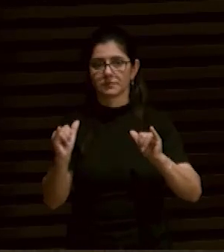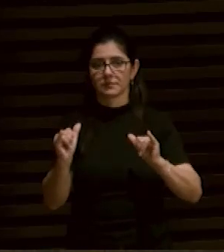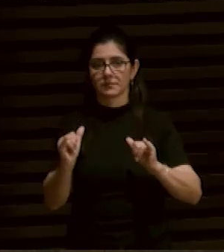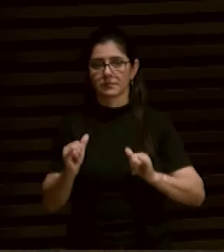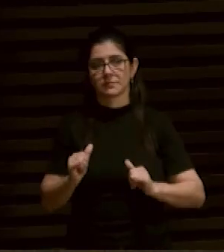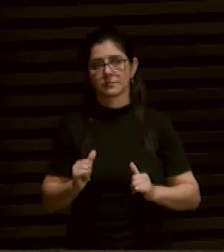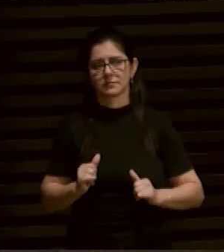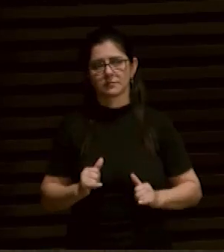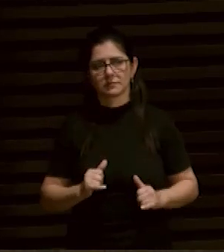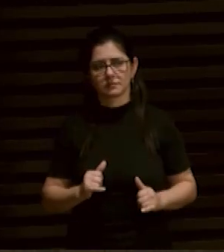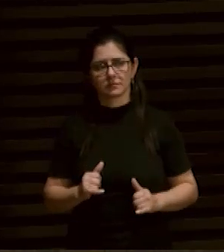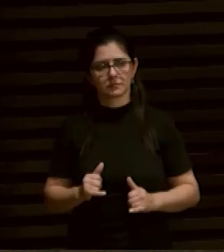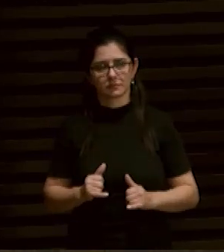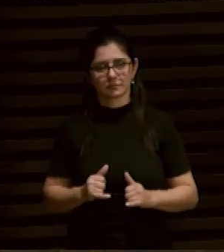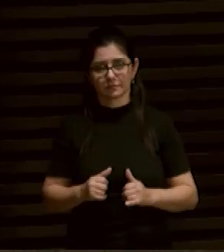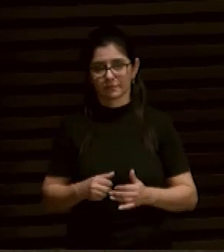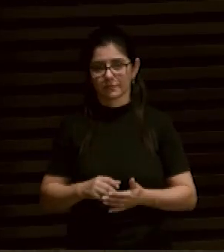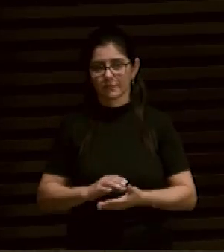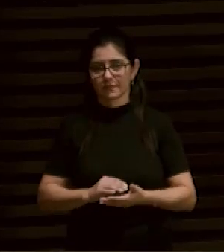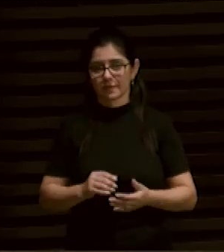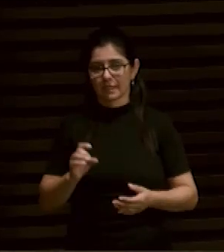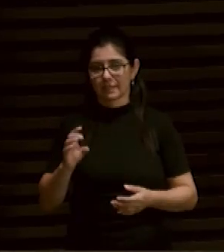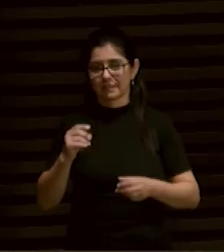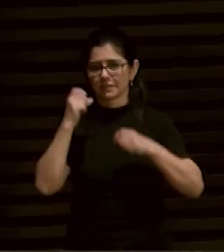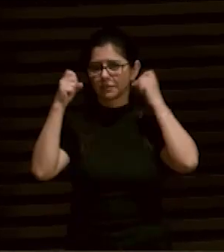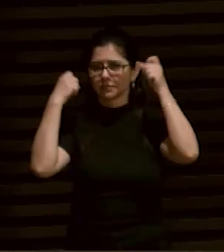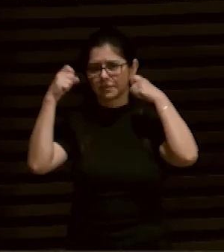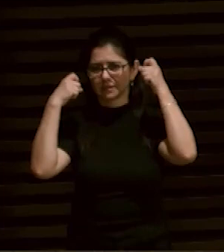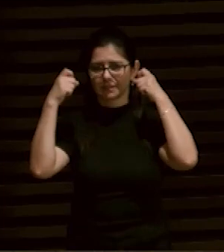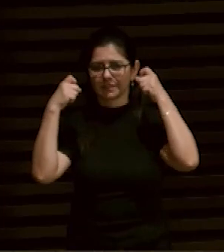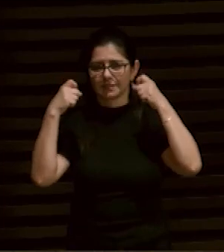eu me arrepender aqui nesse primeiro momento, para talvez Deus me condenar.